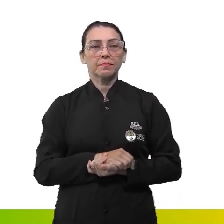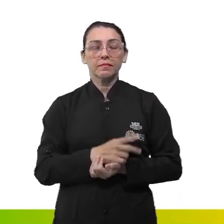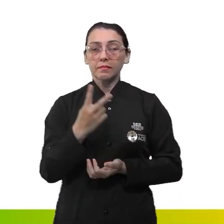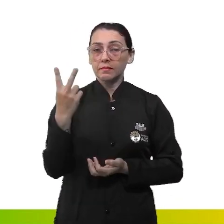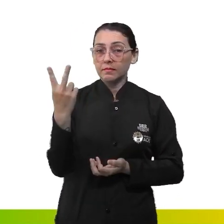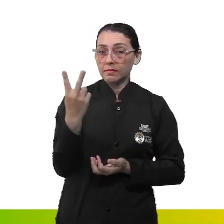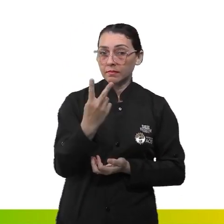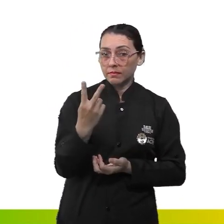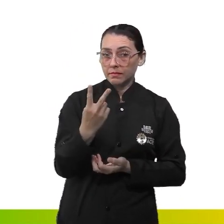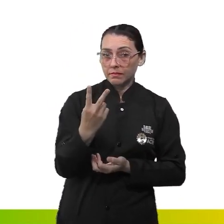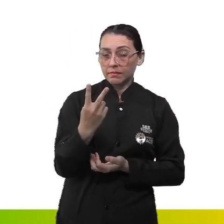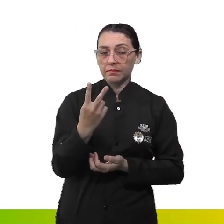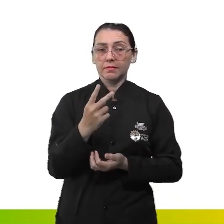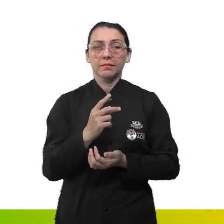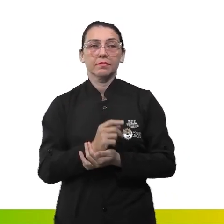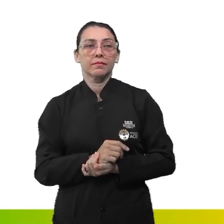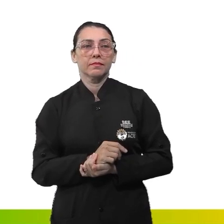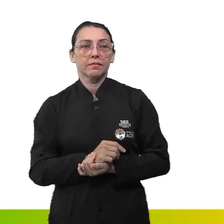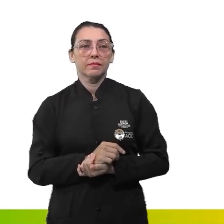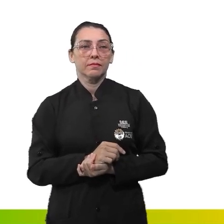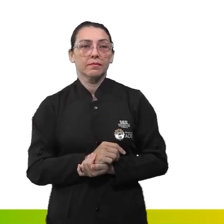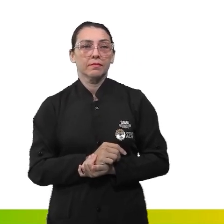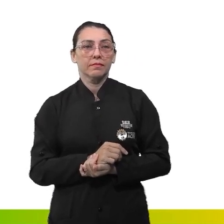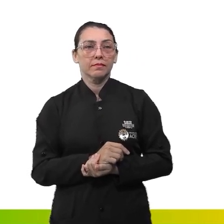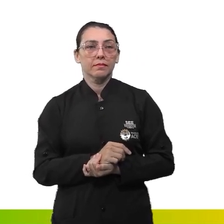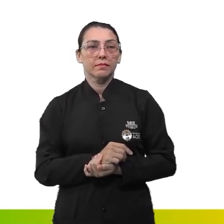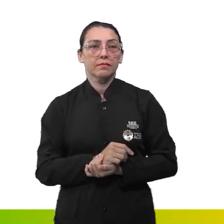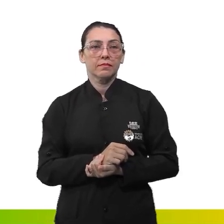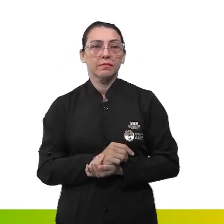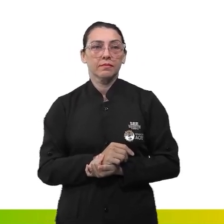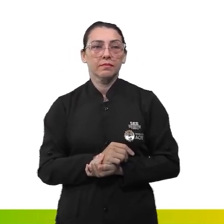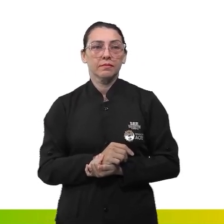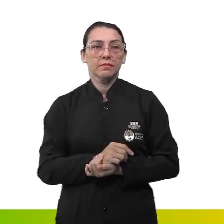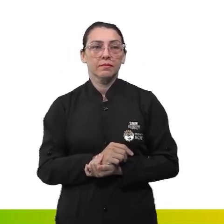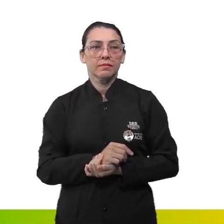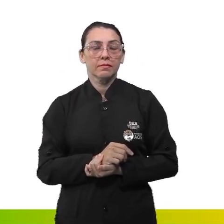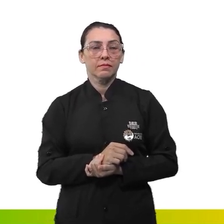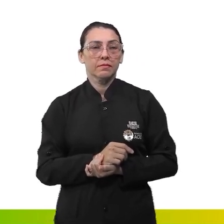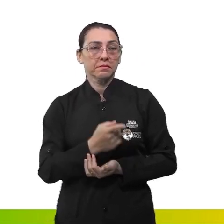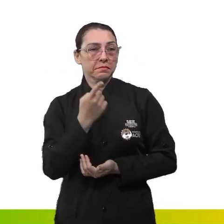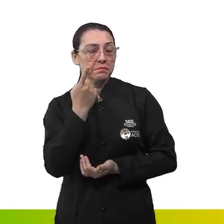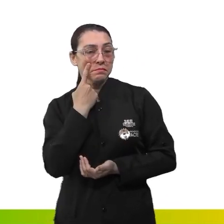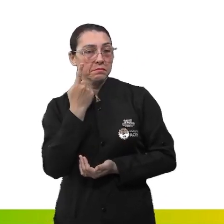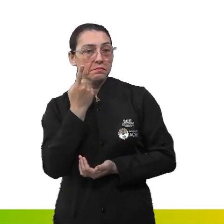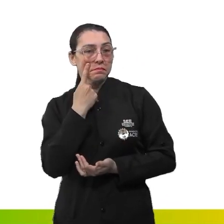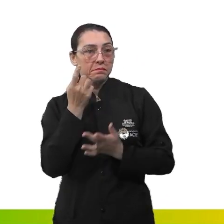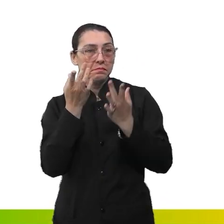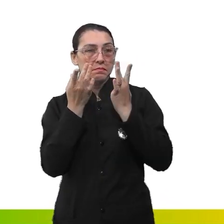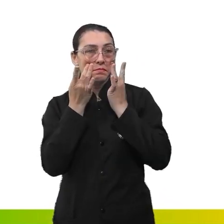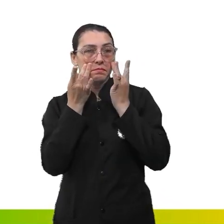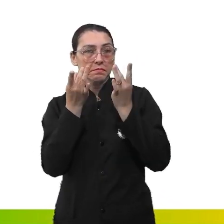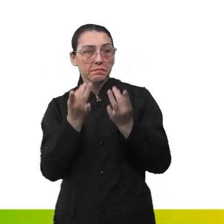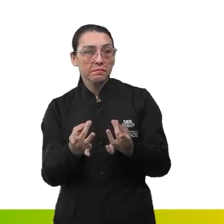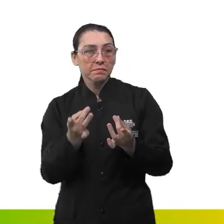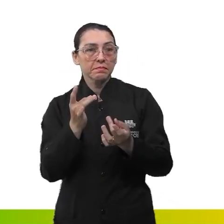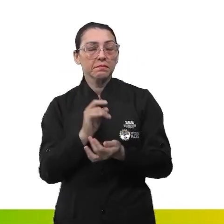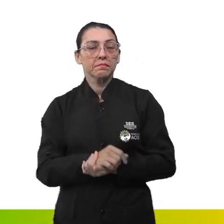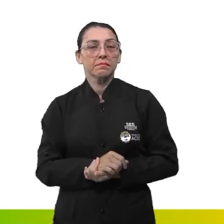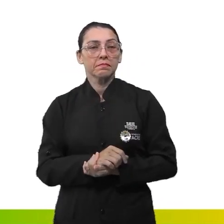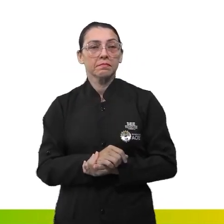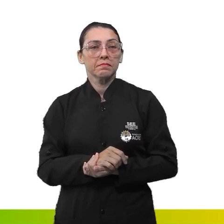Vamos avançar para a próxima? Vamos visualizar e acompanhem com bastante atenção a